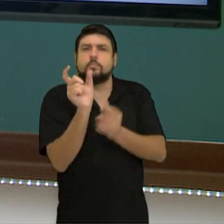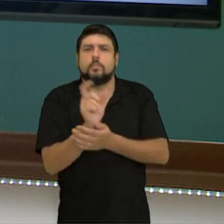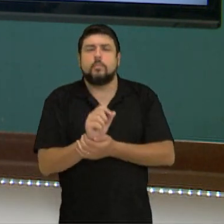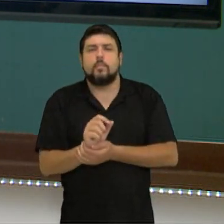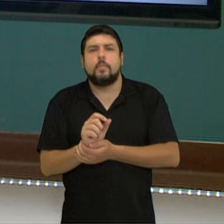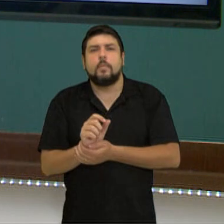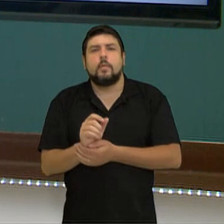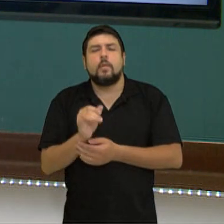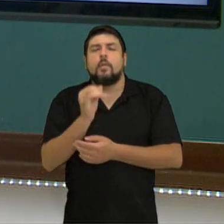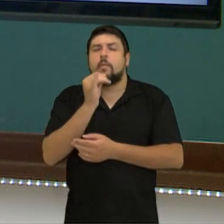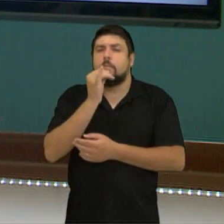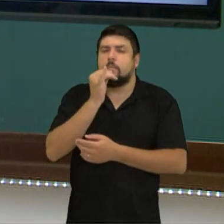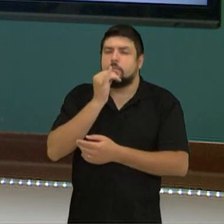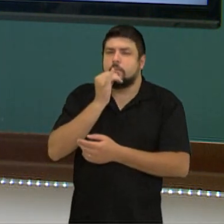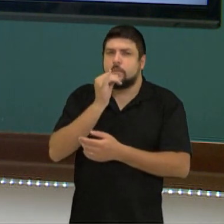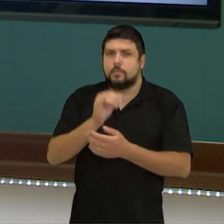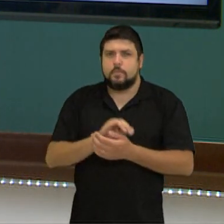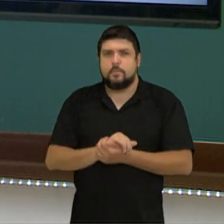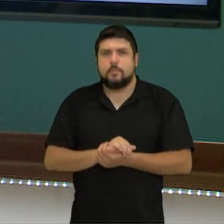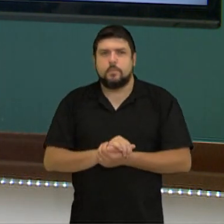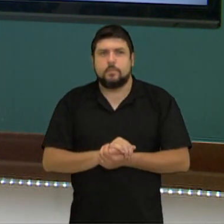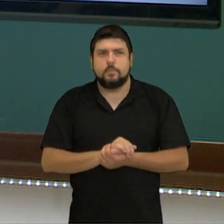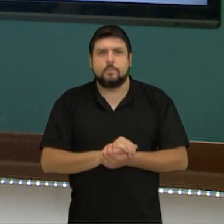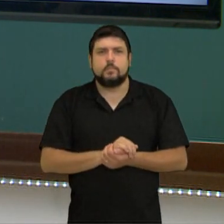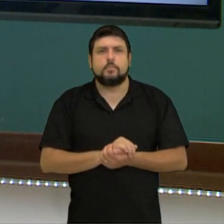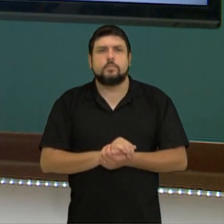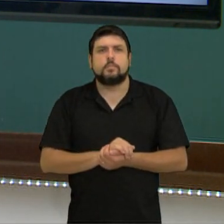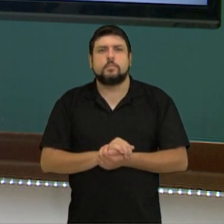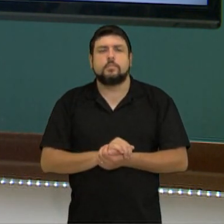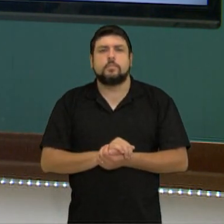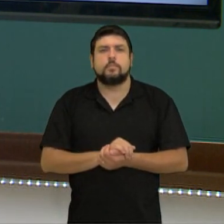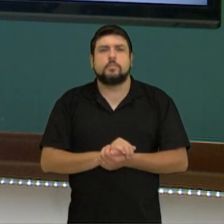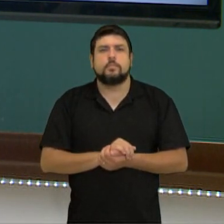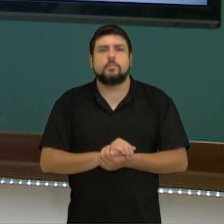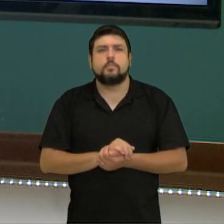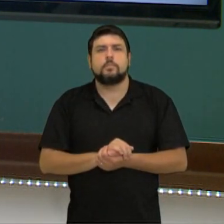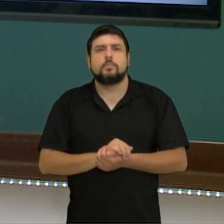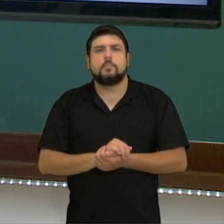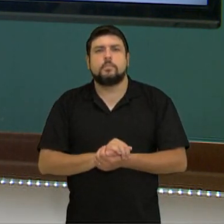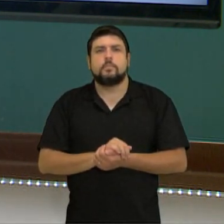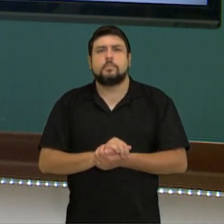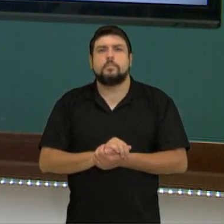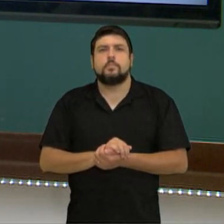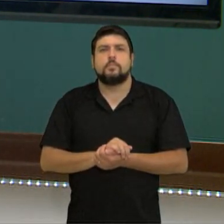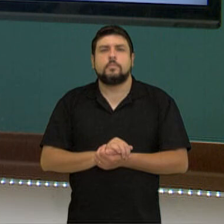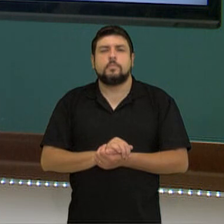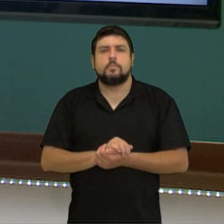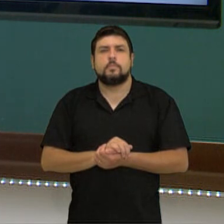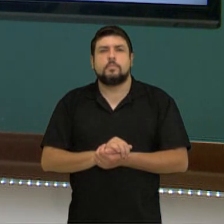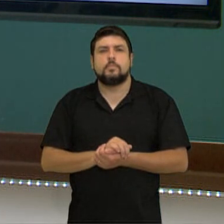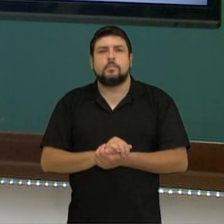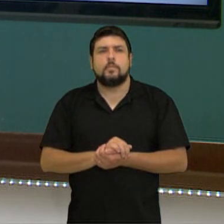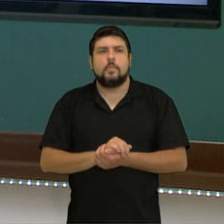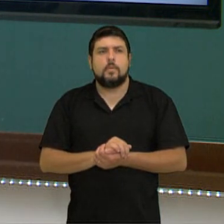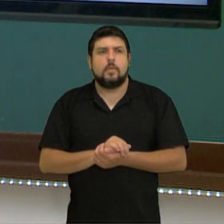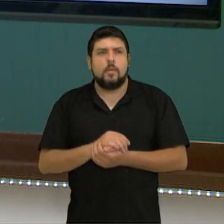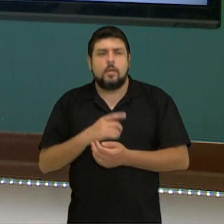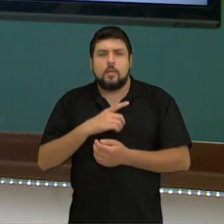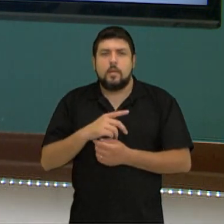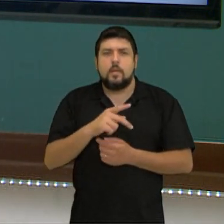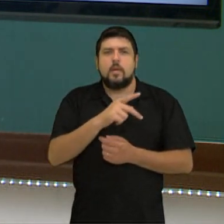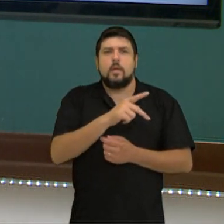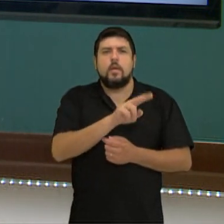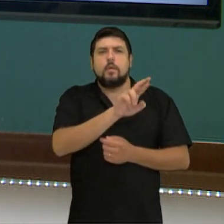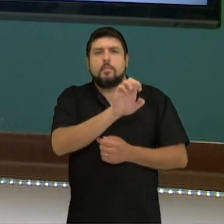que eu quero dizer com essas partículas? Pre, un, mis, tá ok? Existem outras,